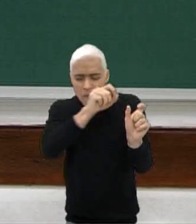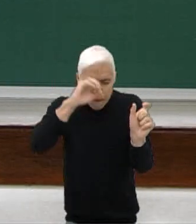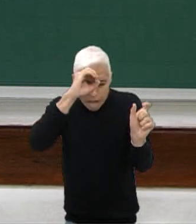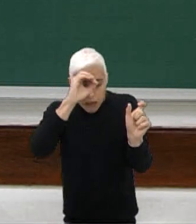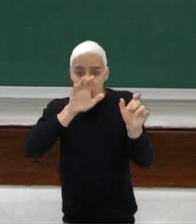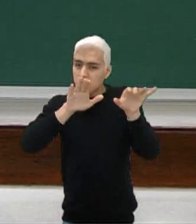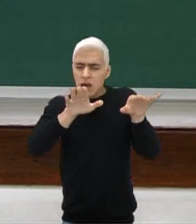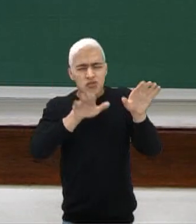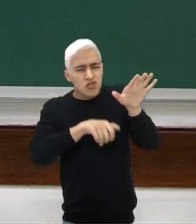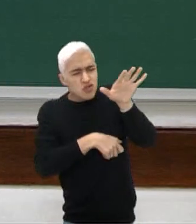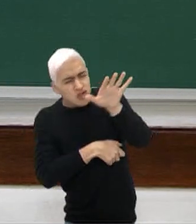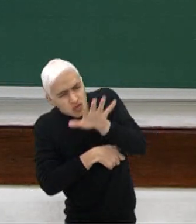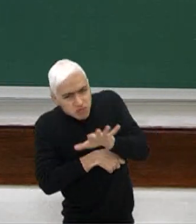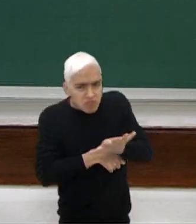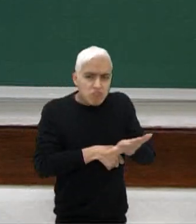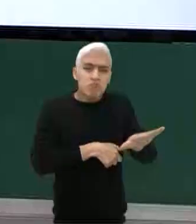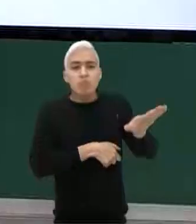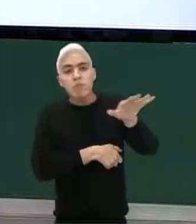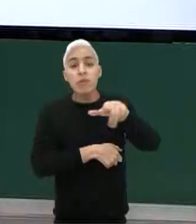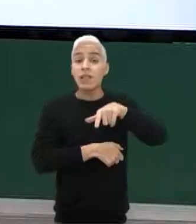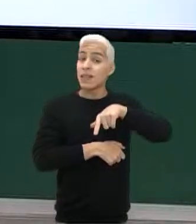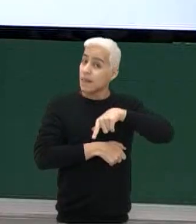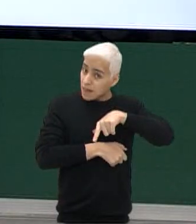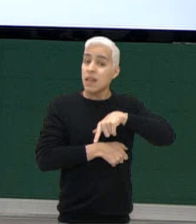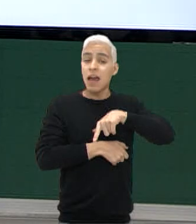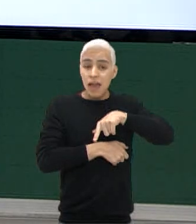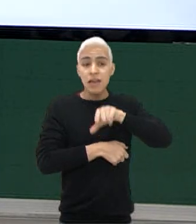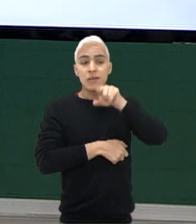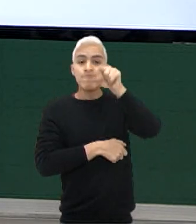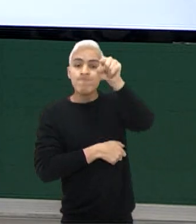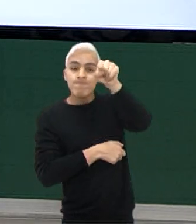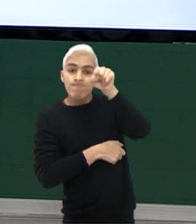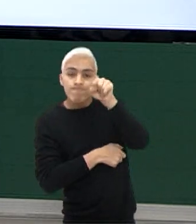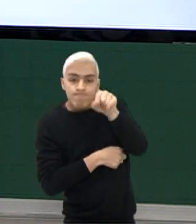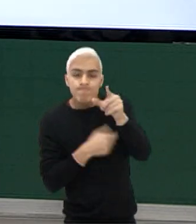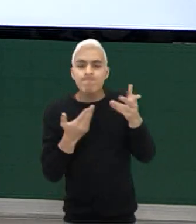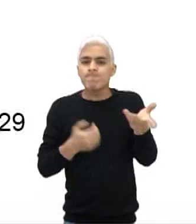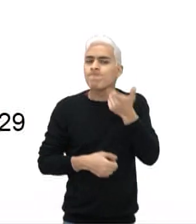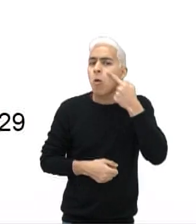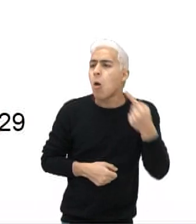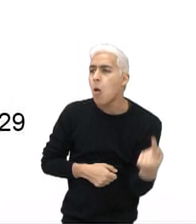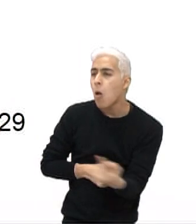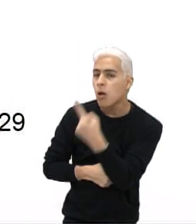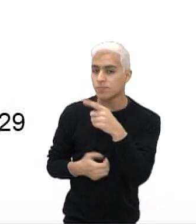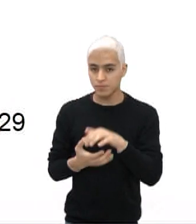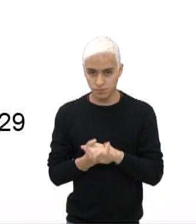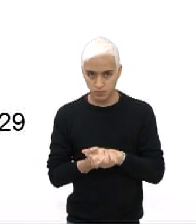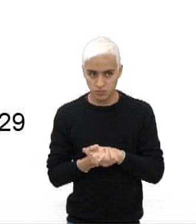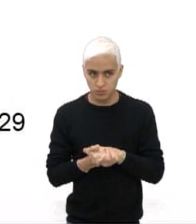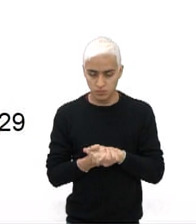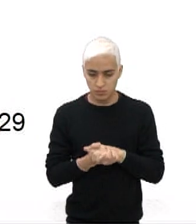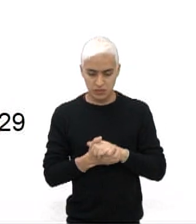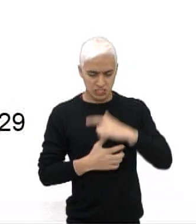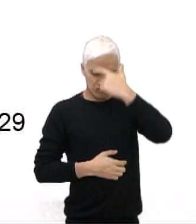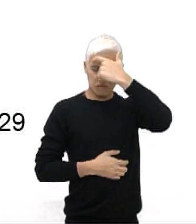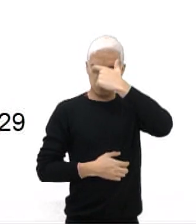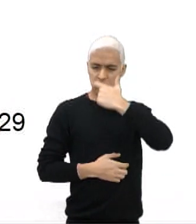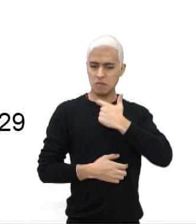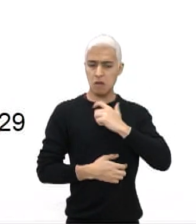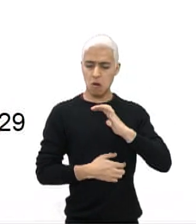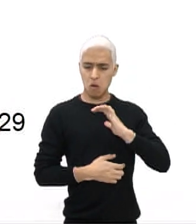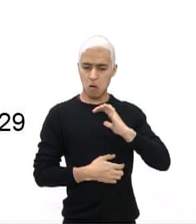significados, mas eu tenho a utilização dos 2 pontos. Olha só, ser coautor